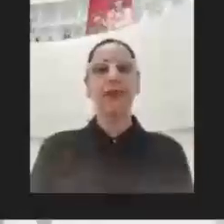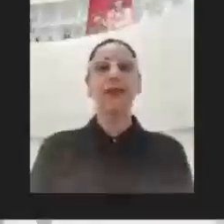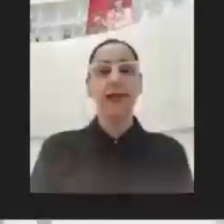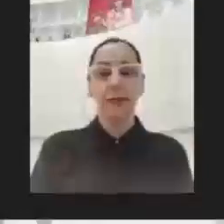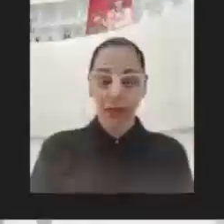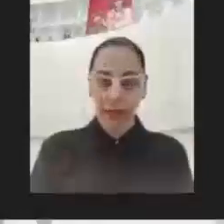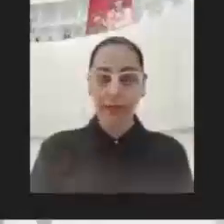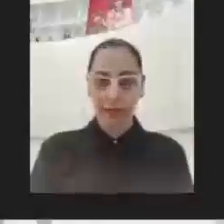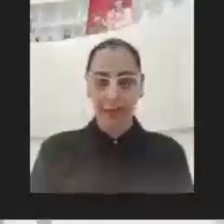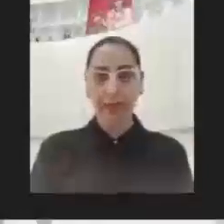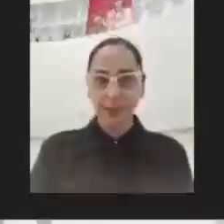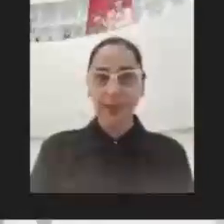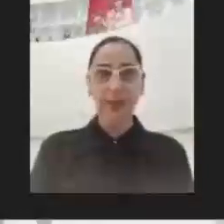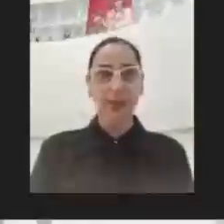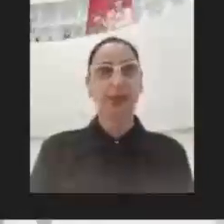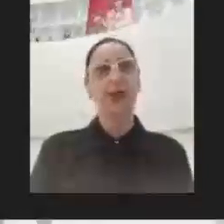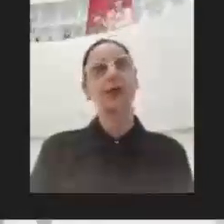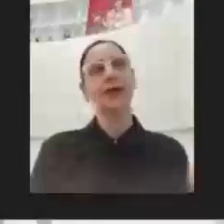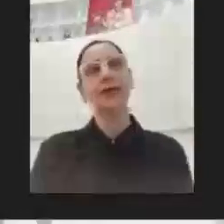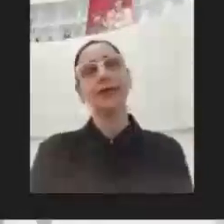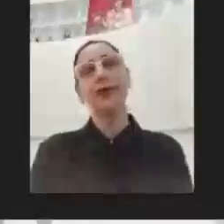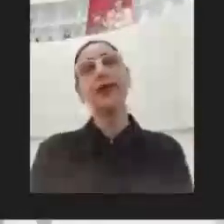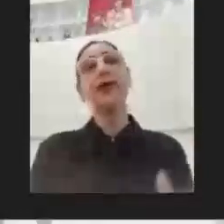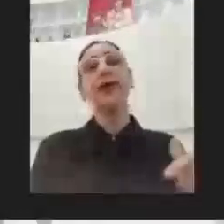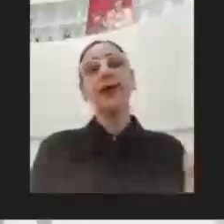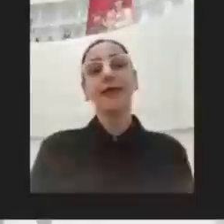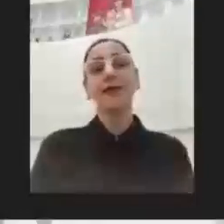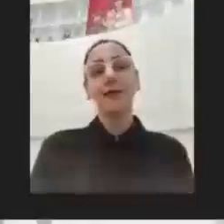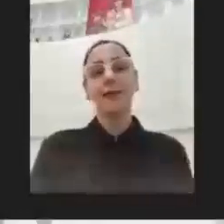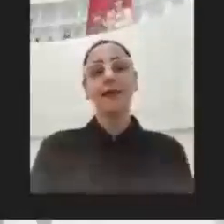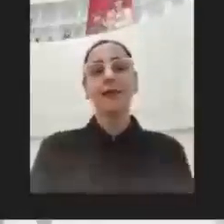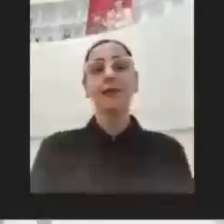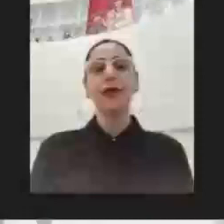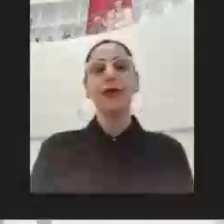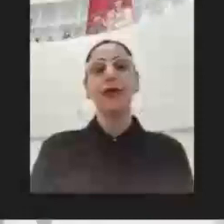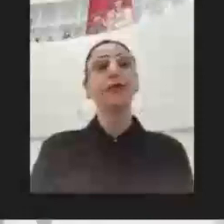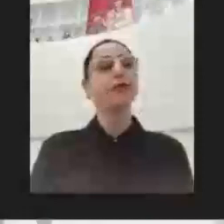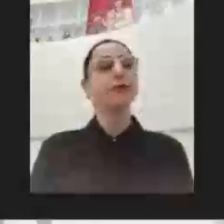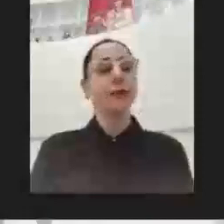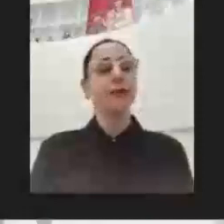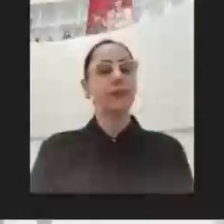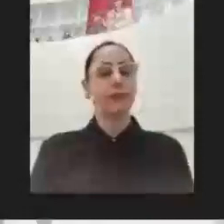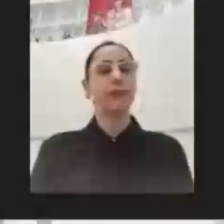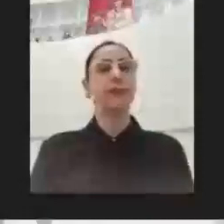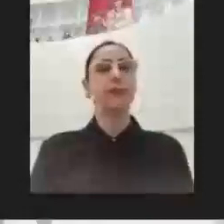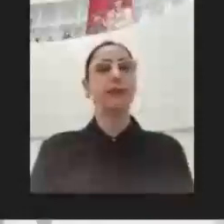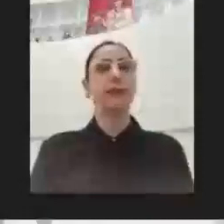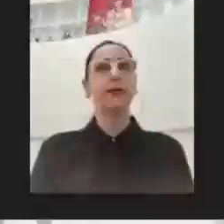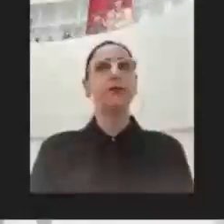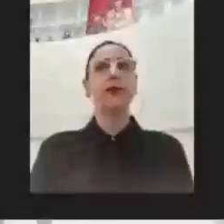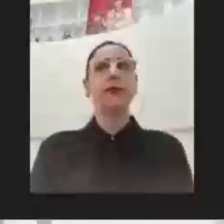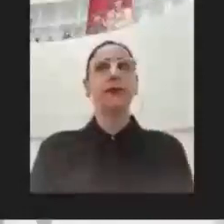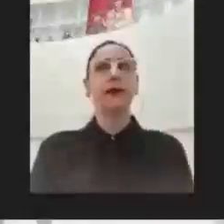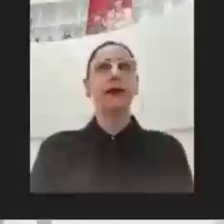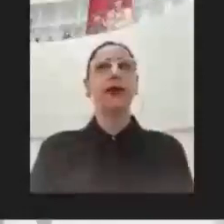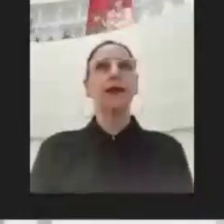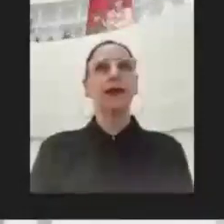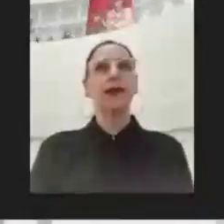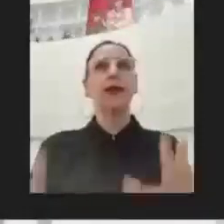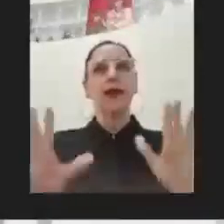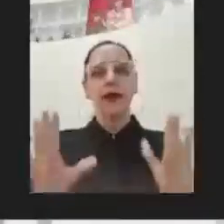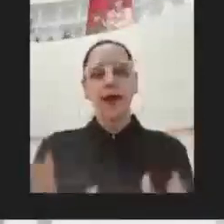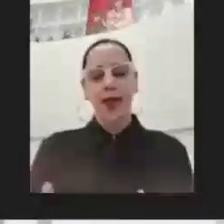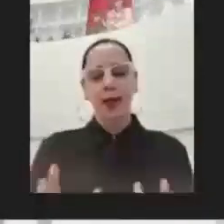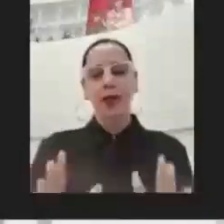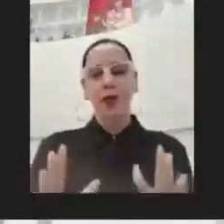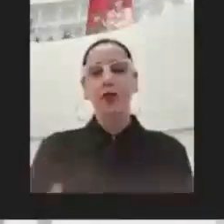serviços ali de enfermagem, referente àquela mãe, né, que precisa de cuidado daquele bebê, e a amamentação, ela requer muito tempo, então deveria